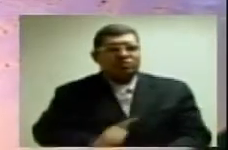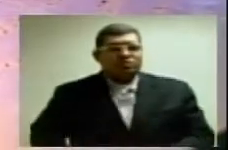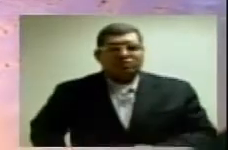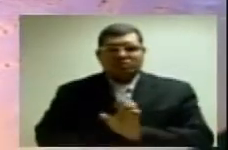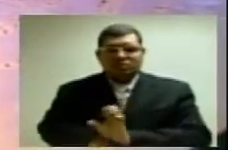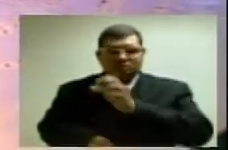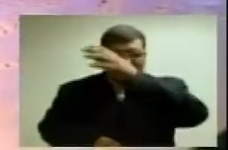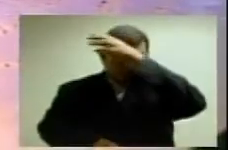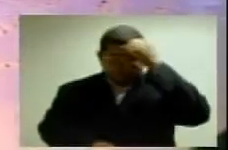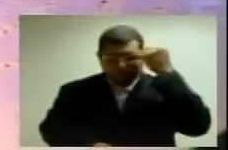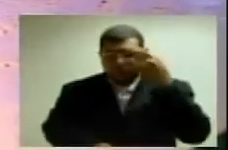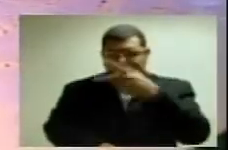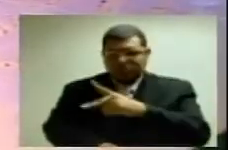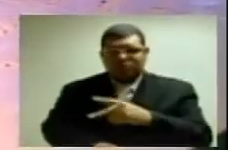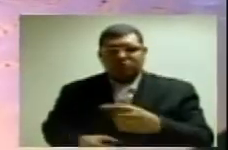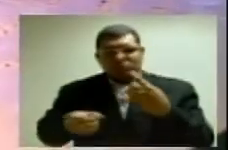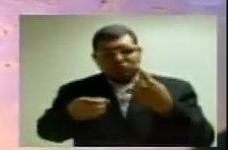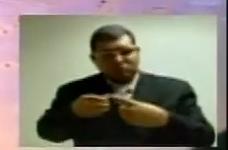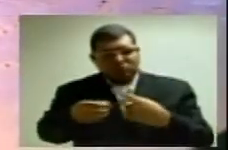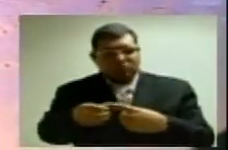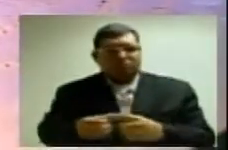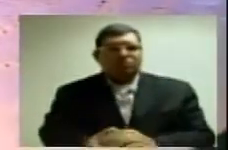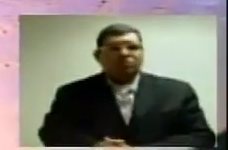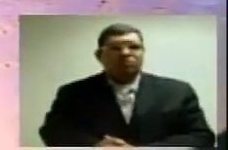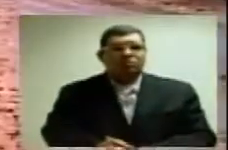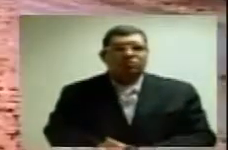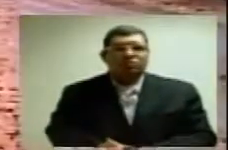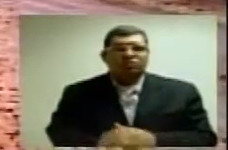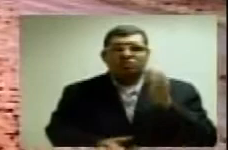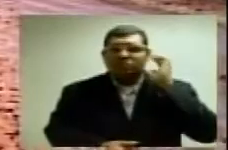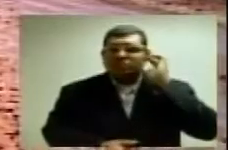do estado do Amazonas com aquele município.